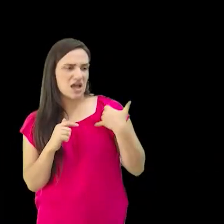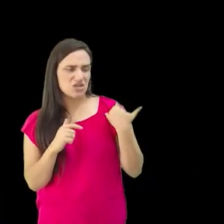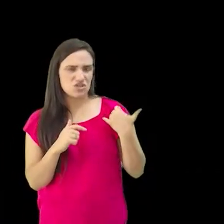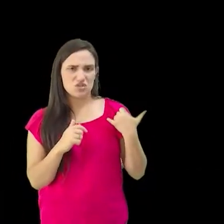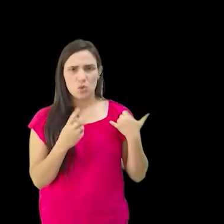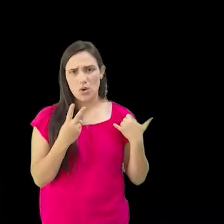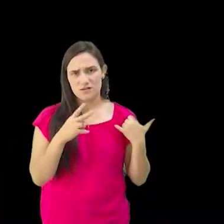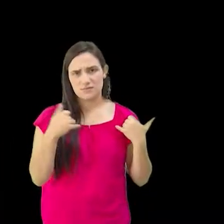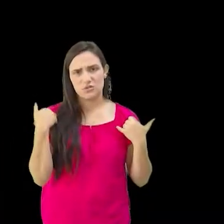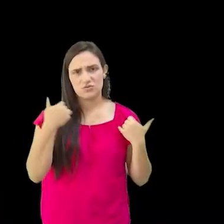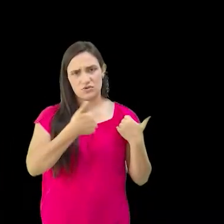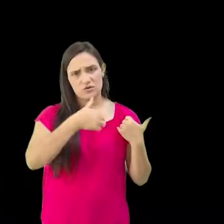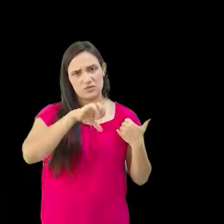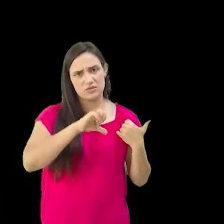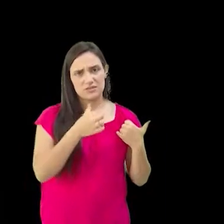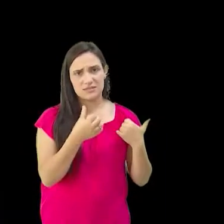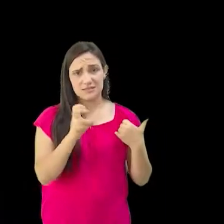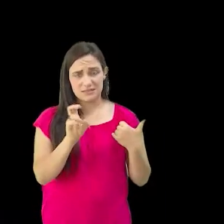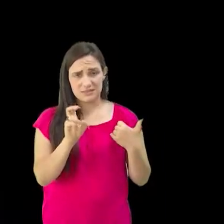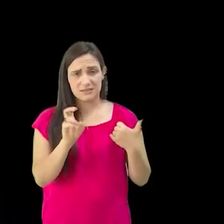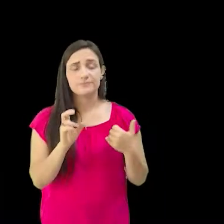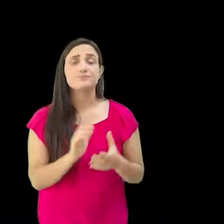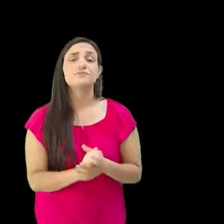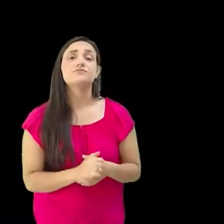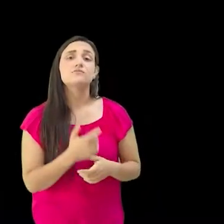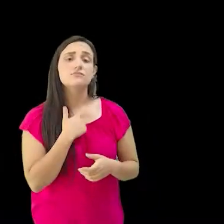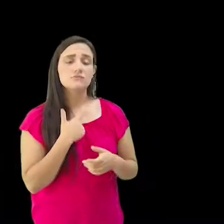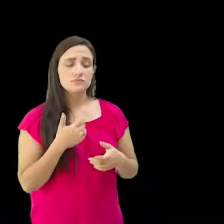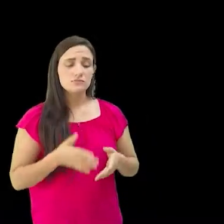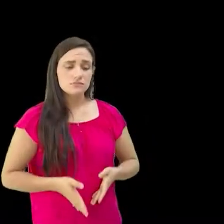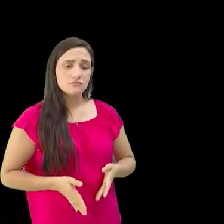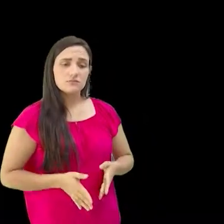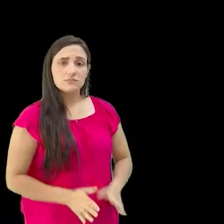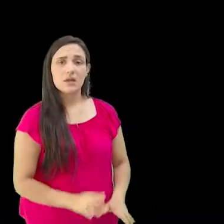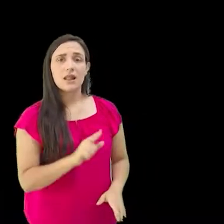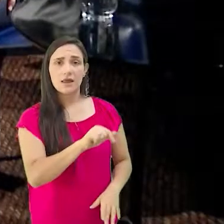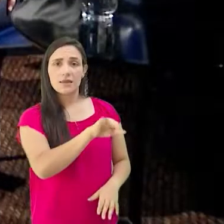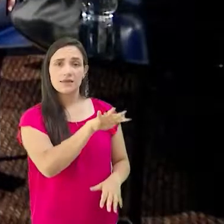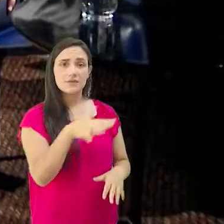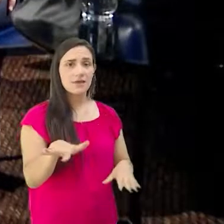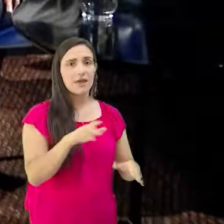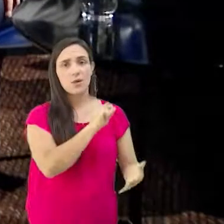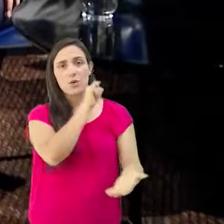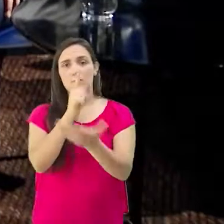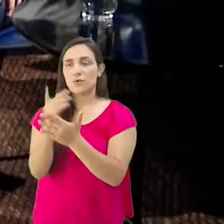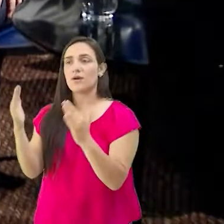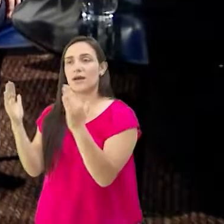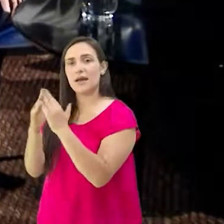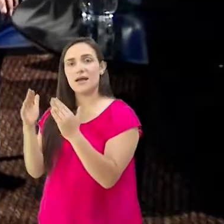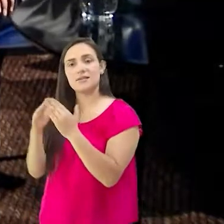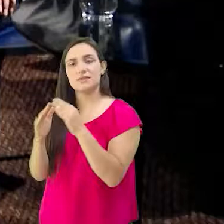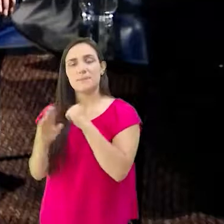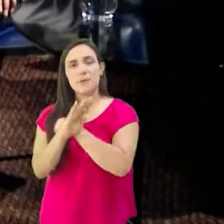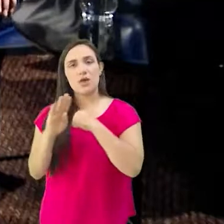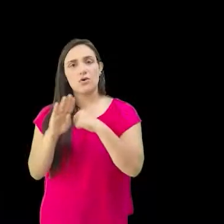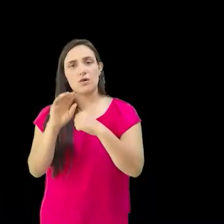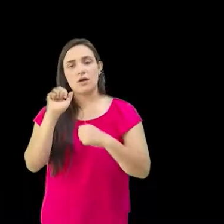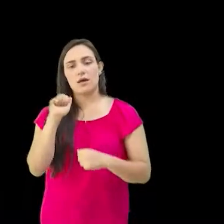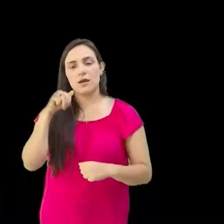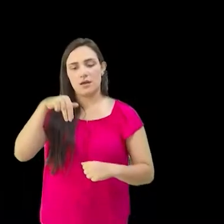anos. Meu pai já comprou aquela casa na Amândio de Oliveira, 115. Eita, histórica, né? Amândio de